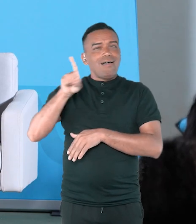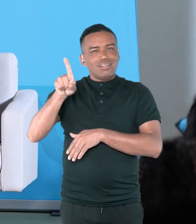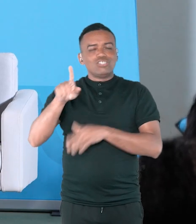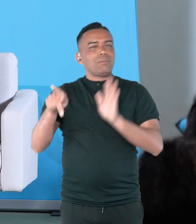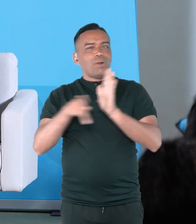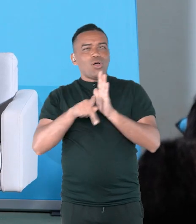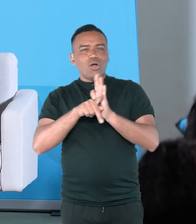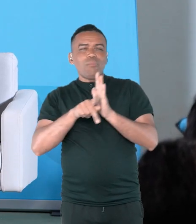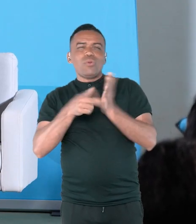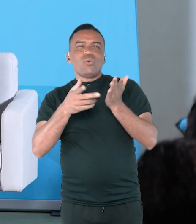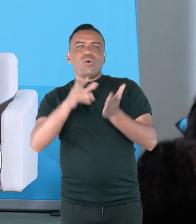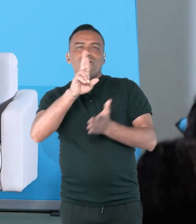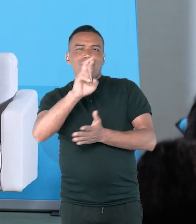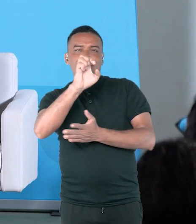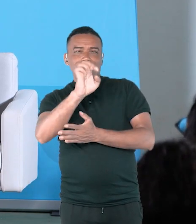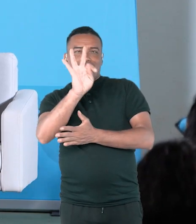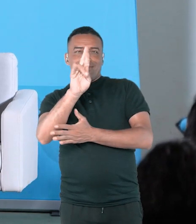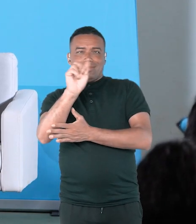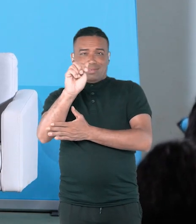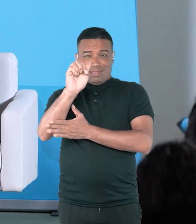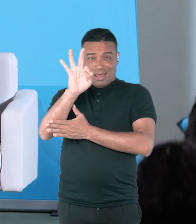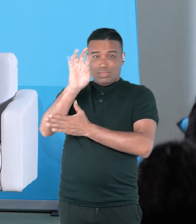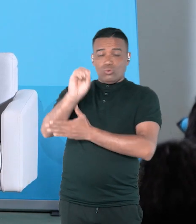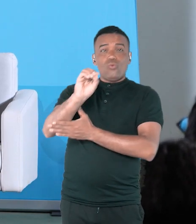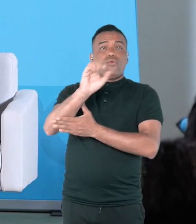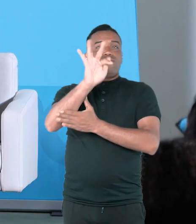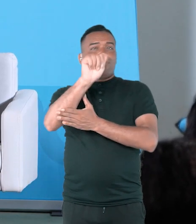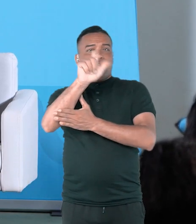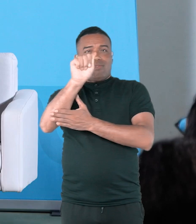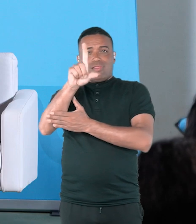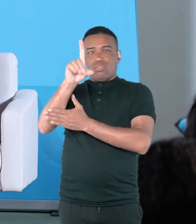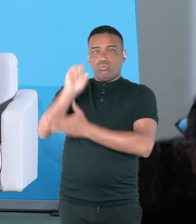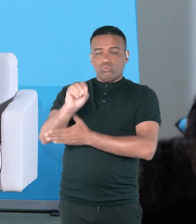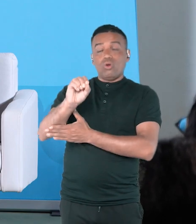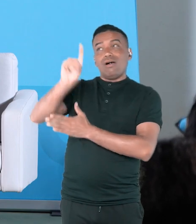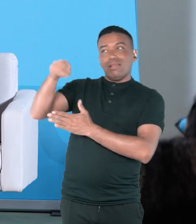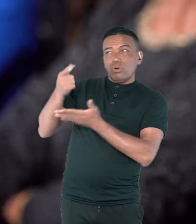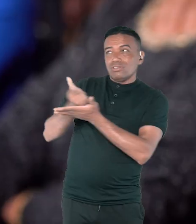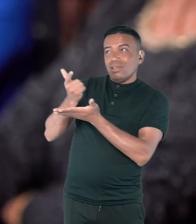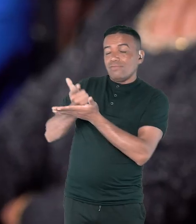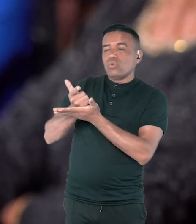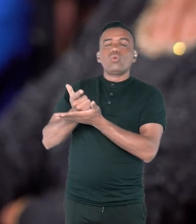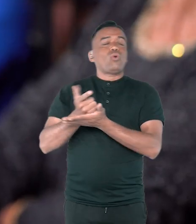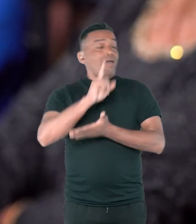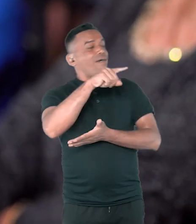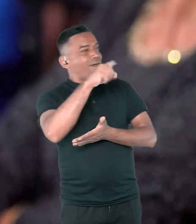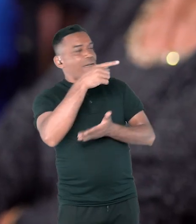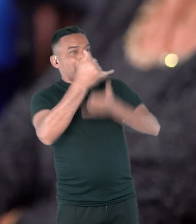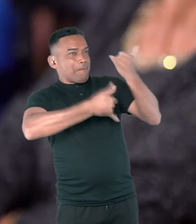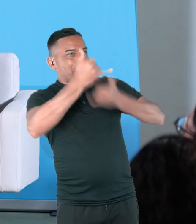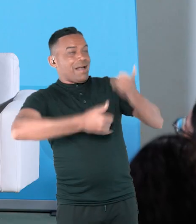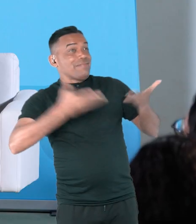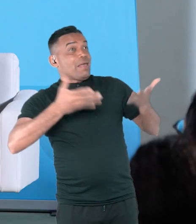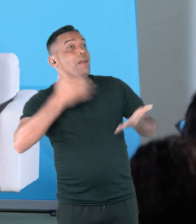Ele usa um óculos de hastes pretas e veste uma camisa cinza escuro com uma calça marrom. A atriz e escritora